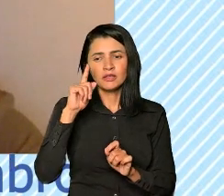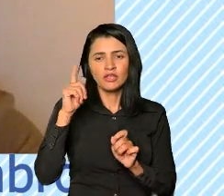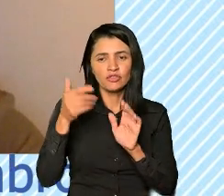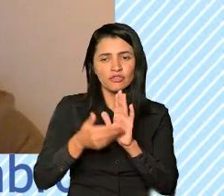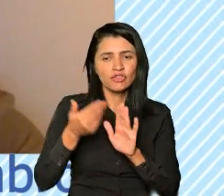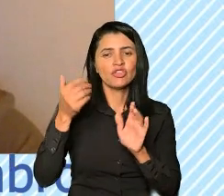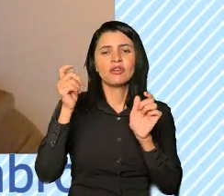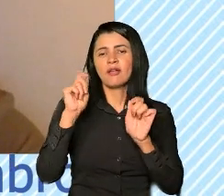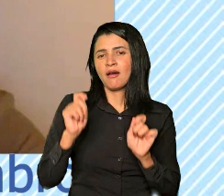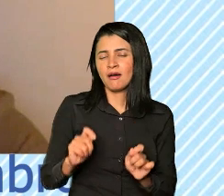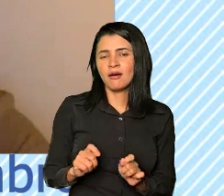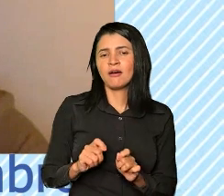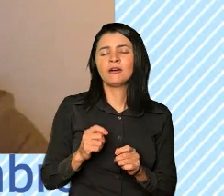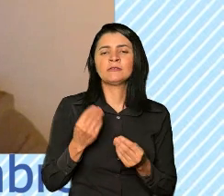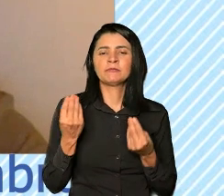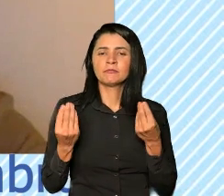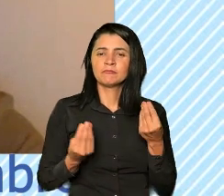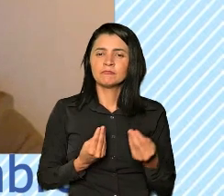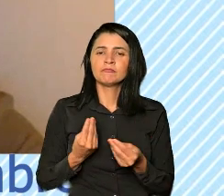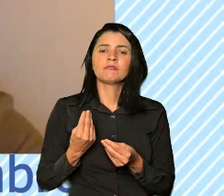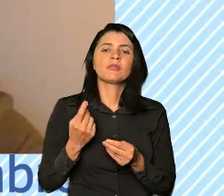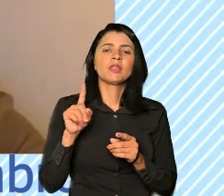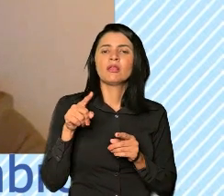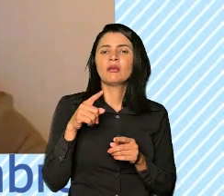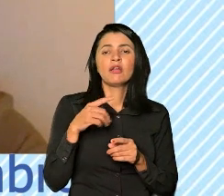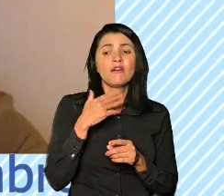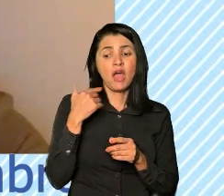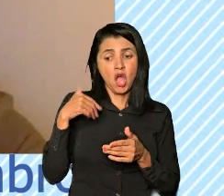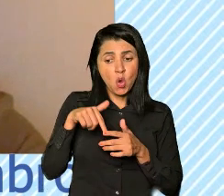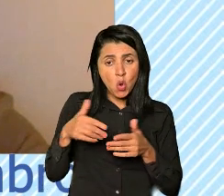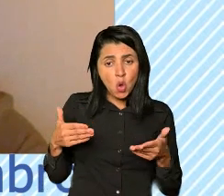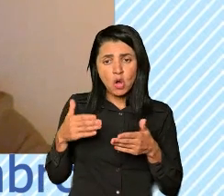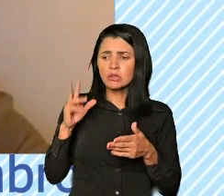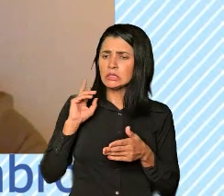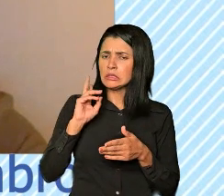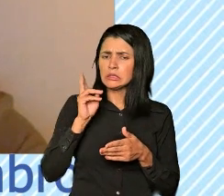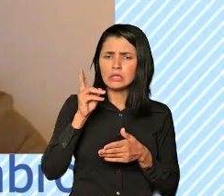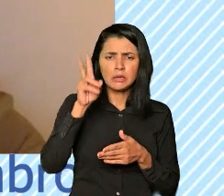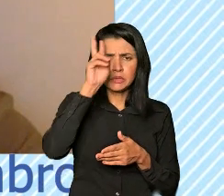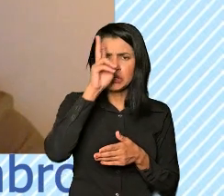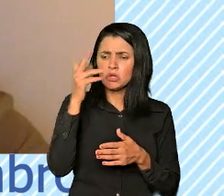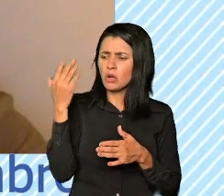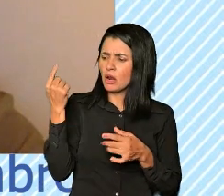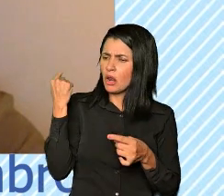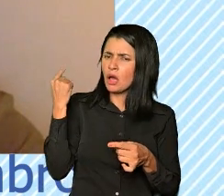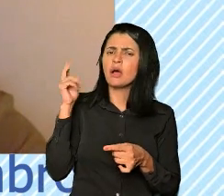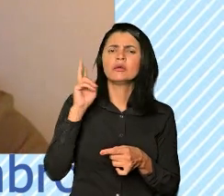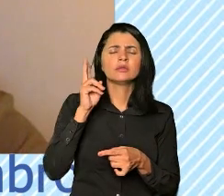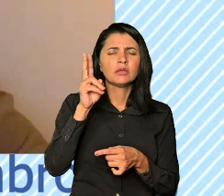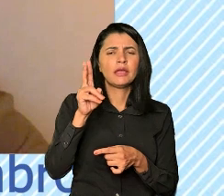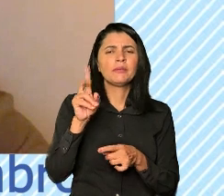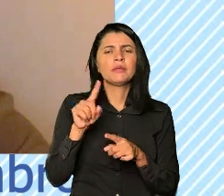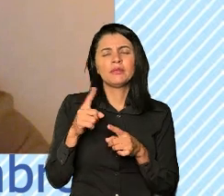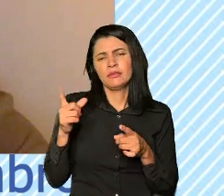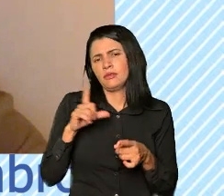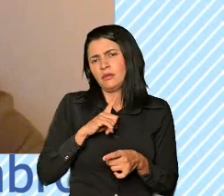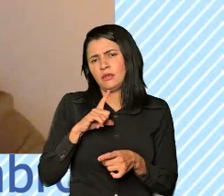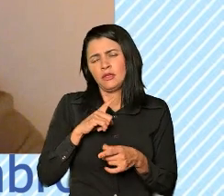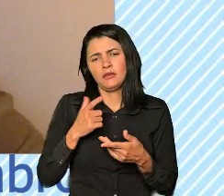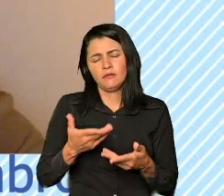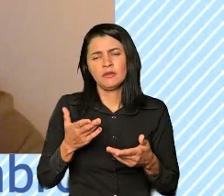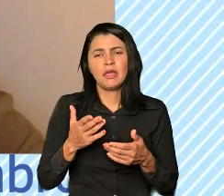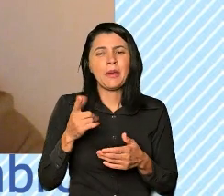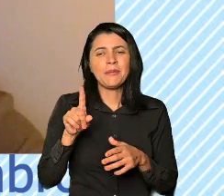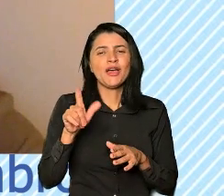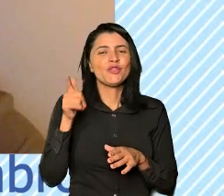estátua, de contestação, não é de agora não, sempre houve na história. Só que eles não